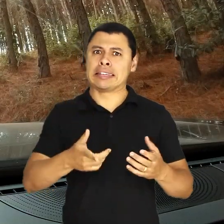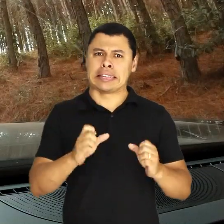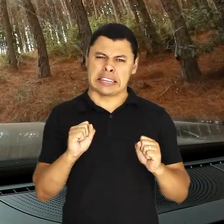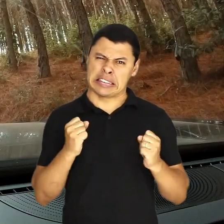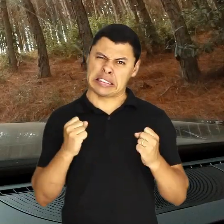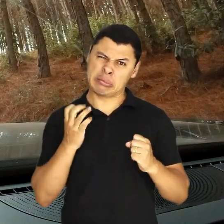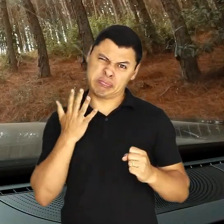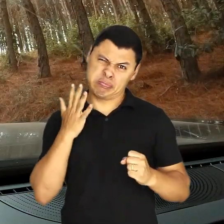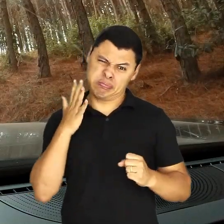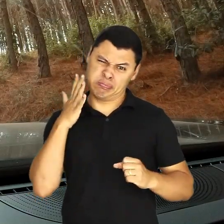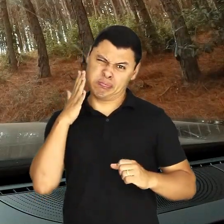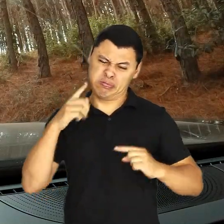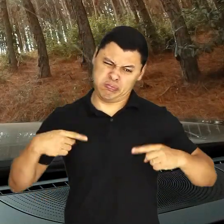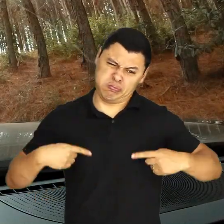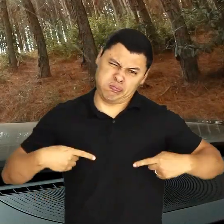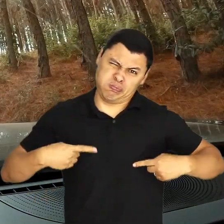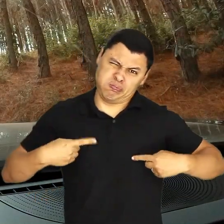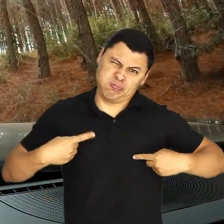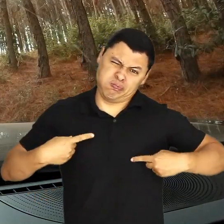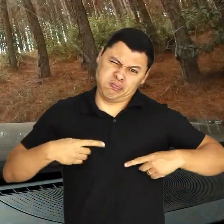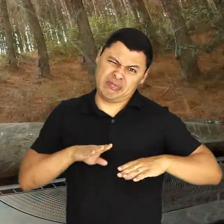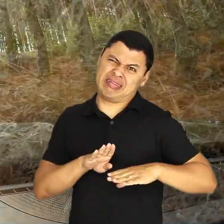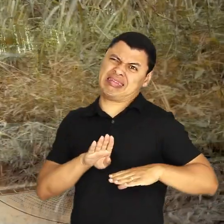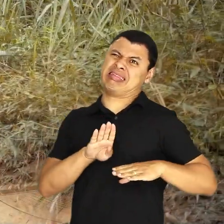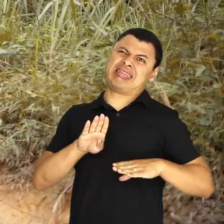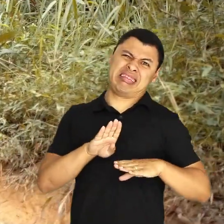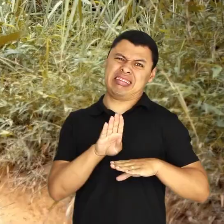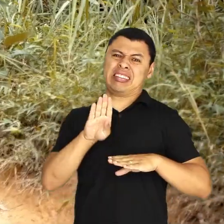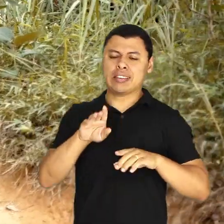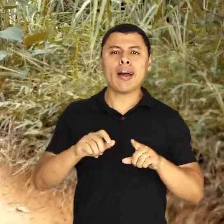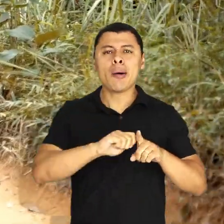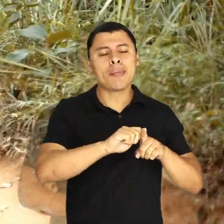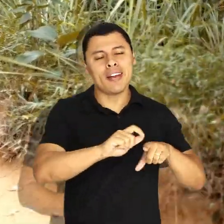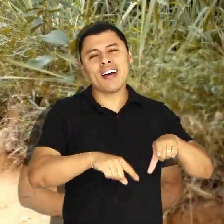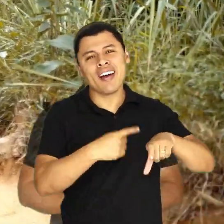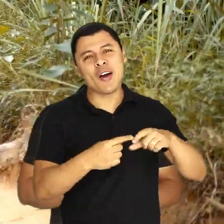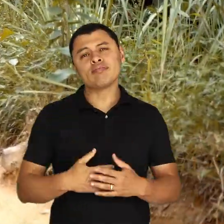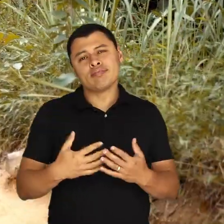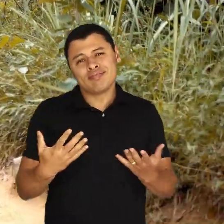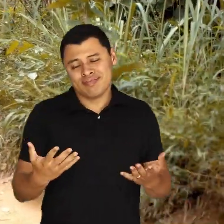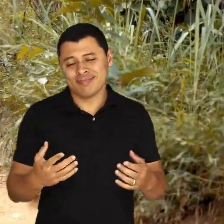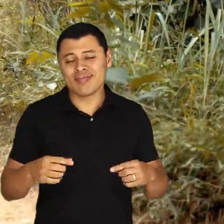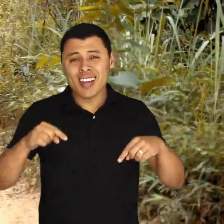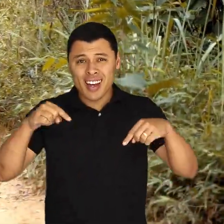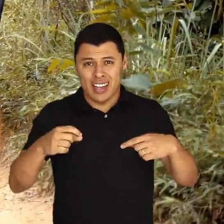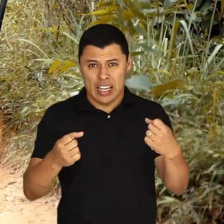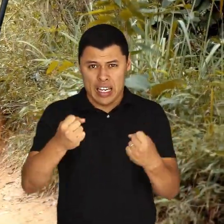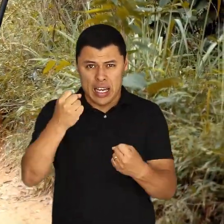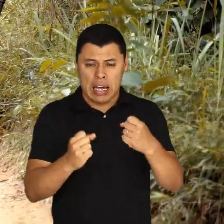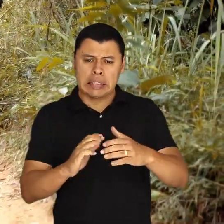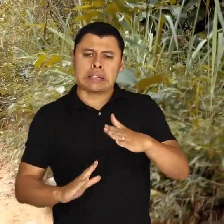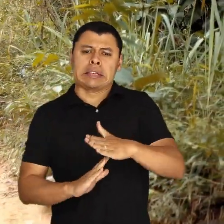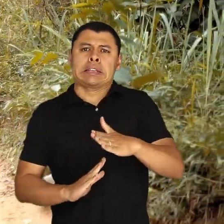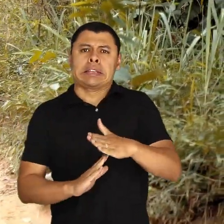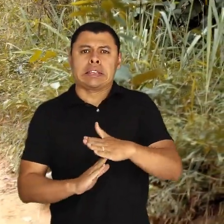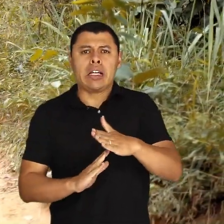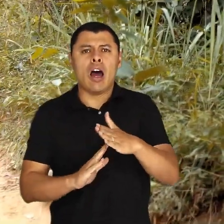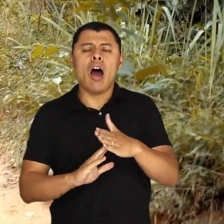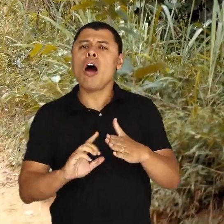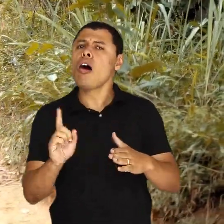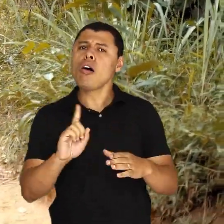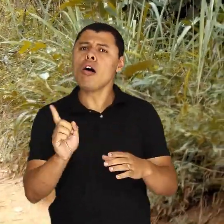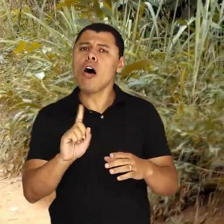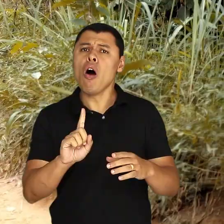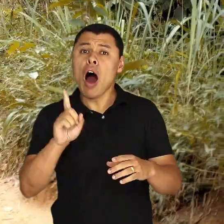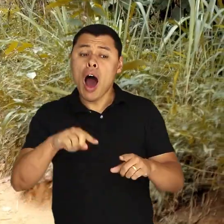pneu Mud Terrain, que o negócio tá complicado aqui. Na prática a gente está falando de uma limitação de tração causada